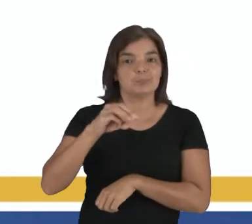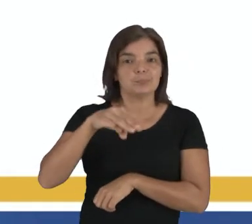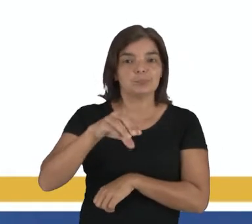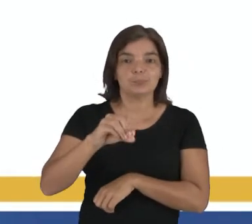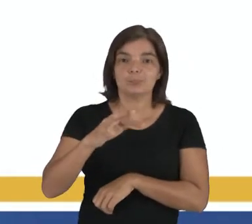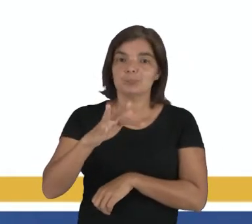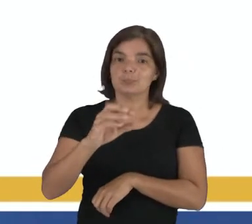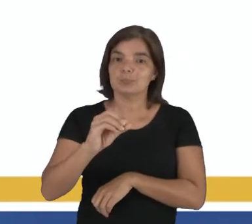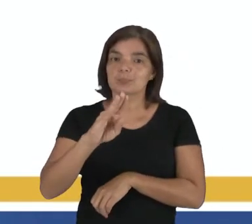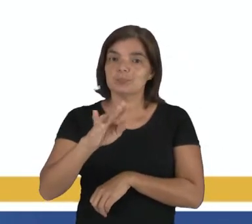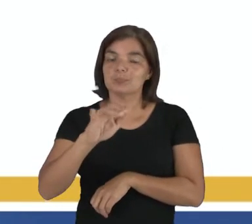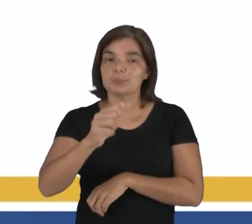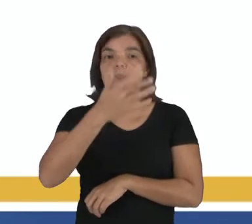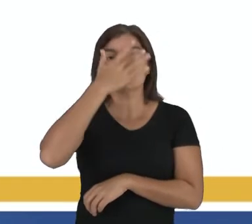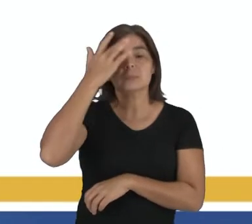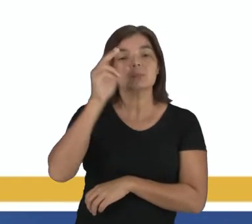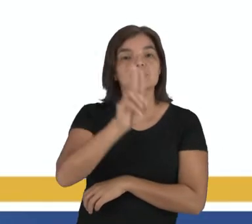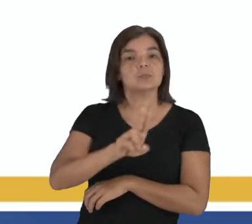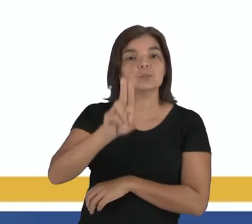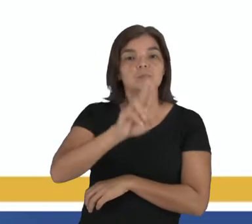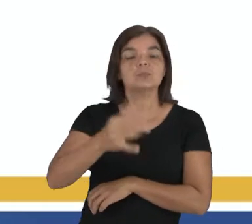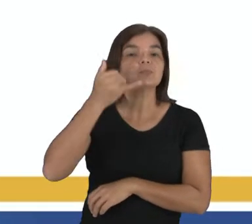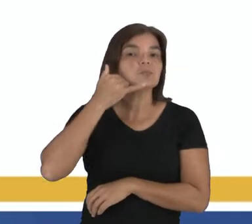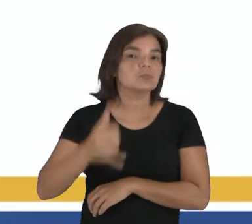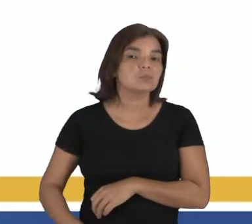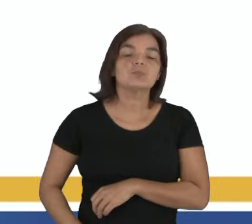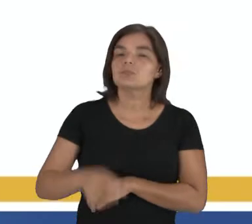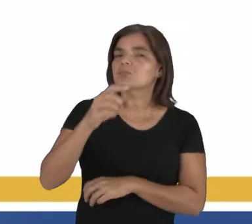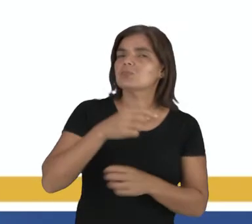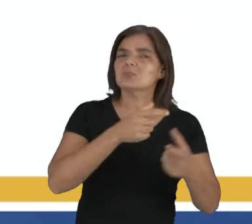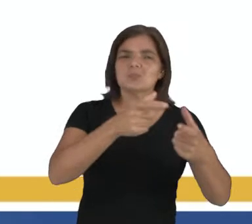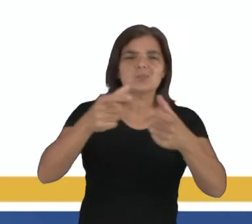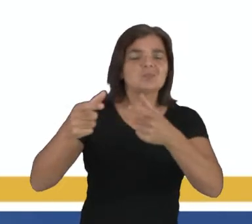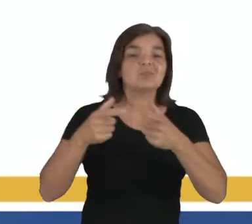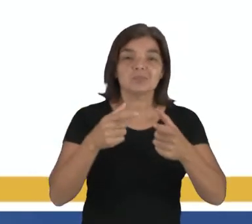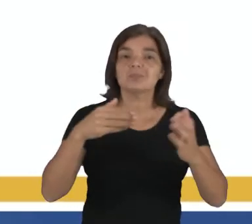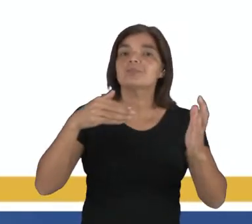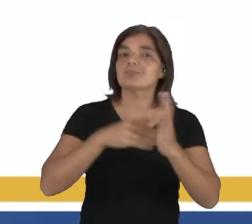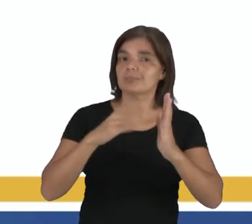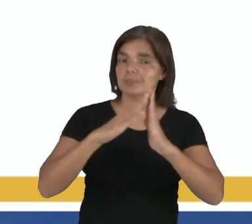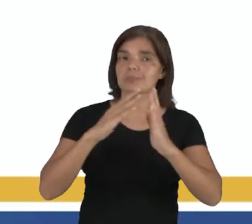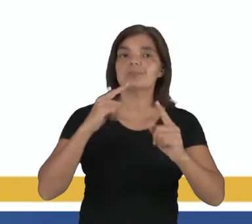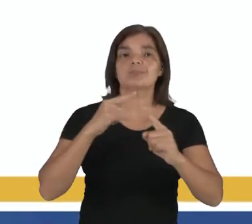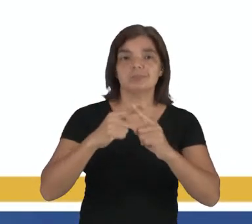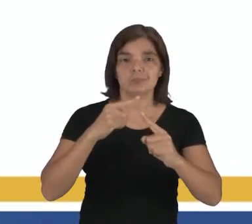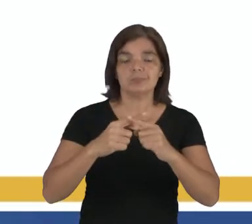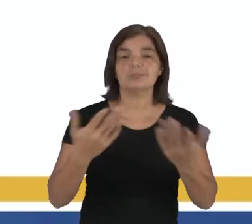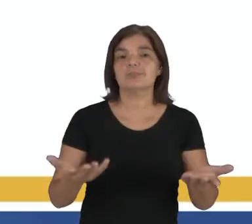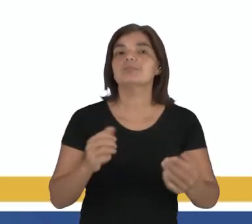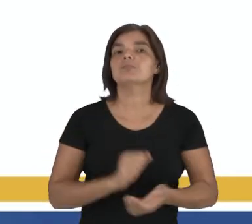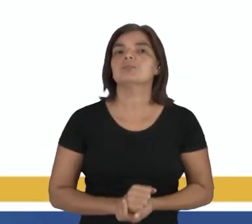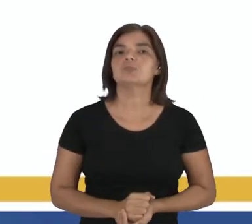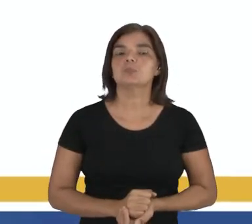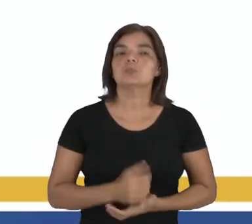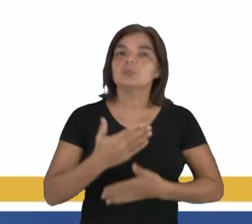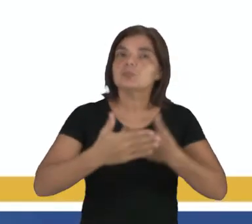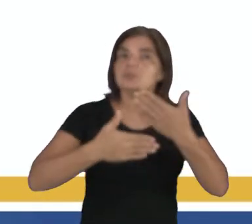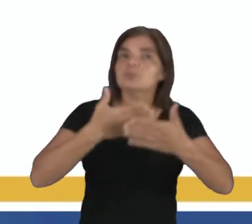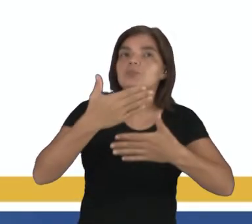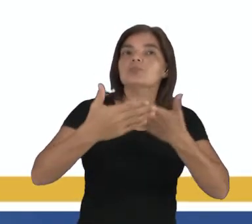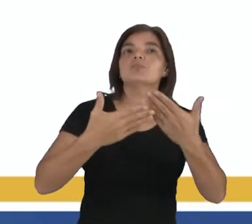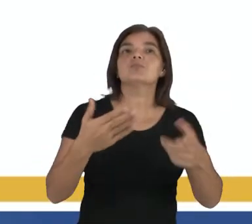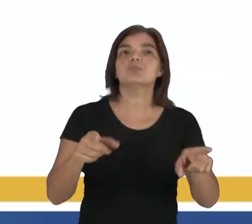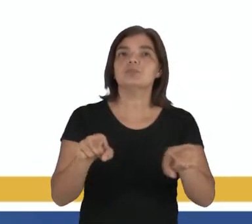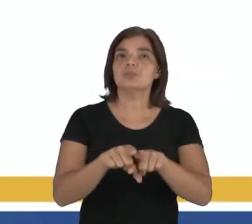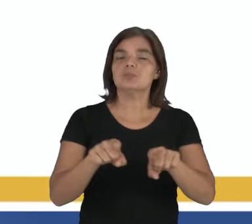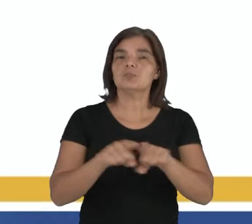nomofobia, de as pessoas utilizarem celular em todos os locais e até em igrejas. No